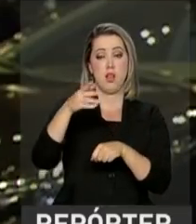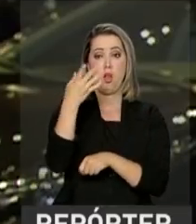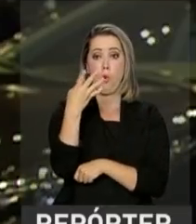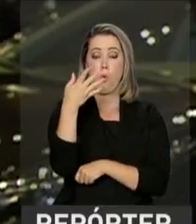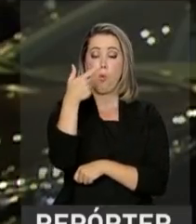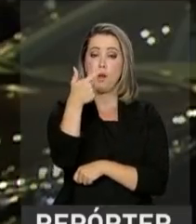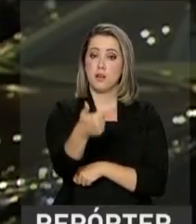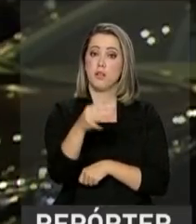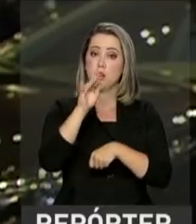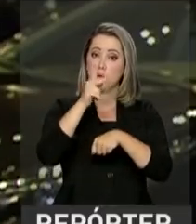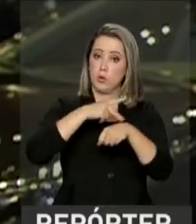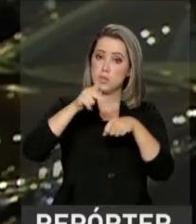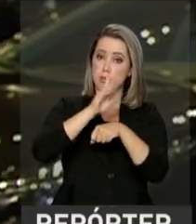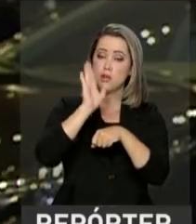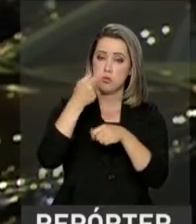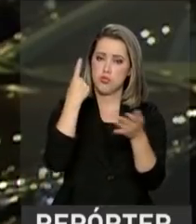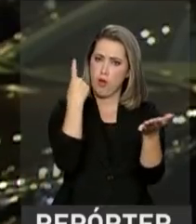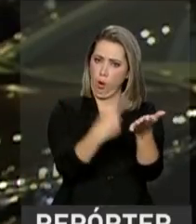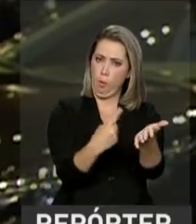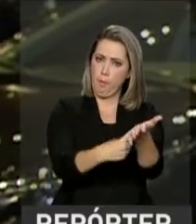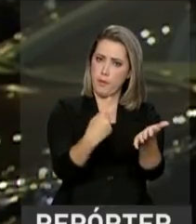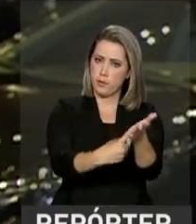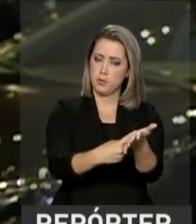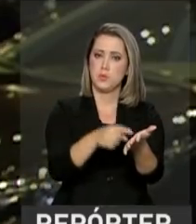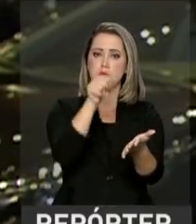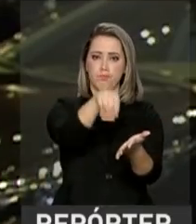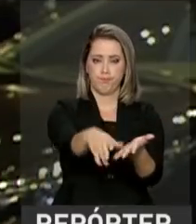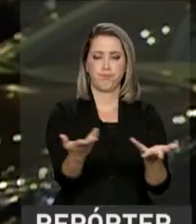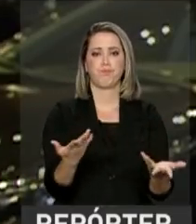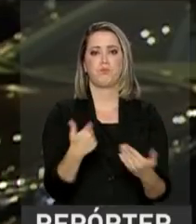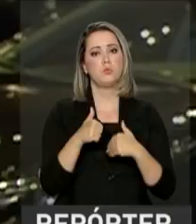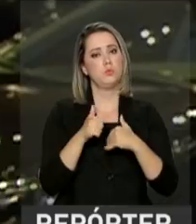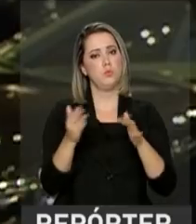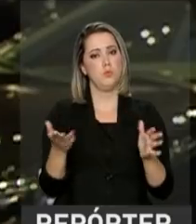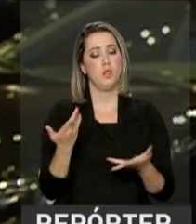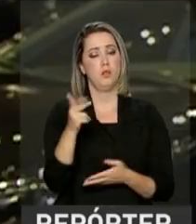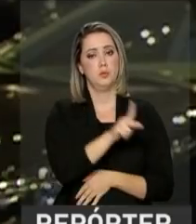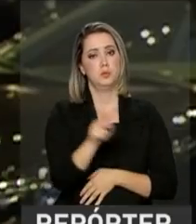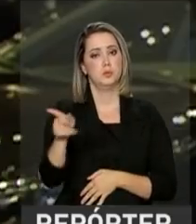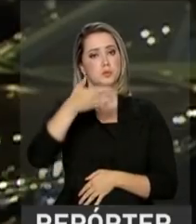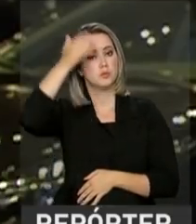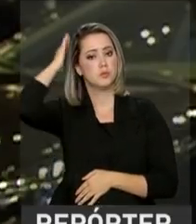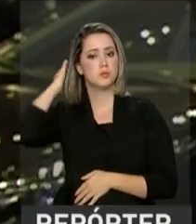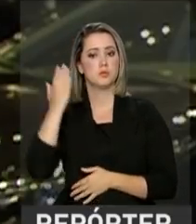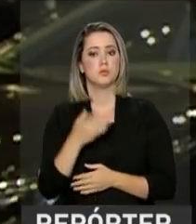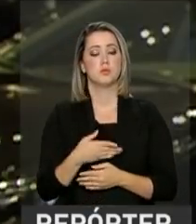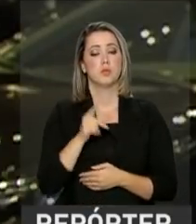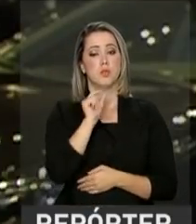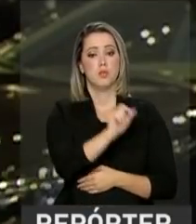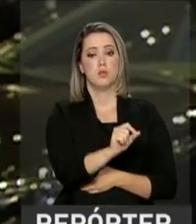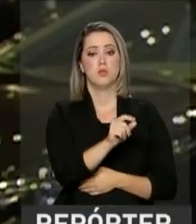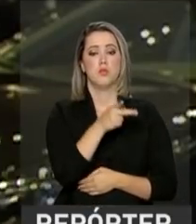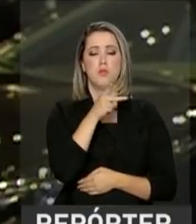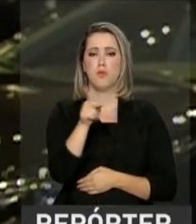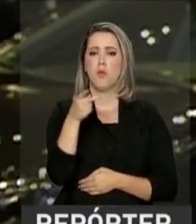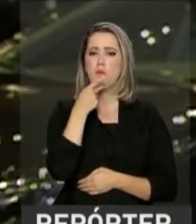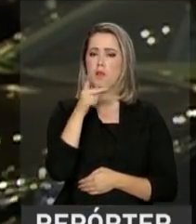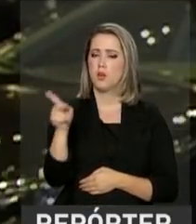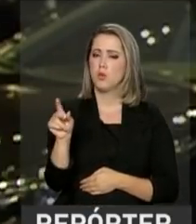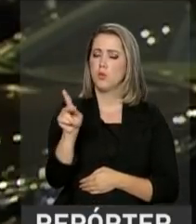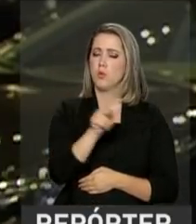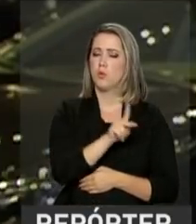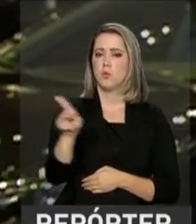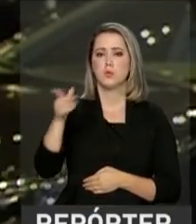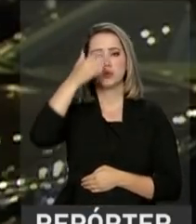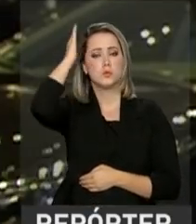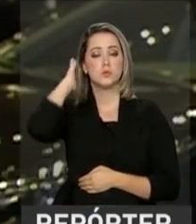já confirmaram a presença. A abertura do fórum será feita pelo presidente Michel Temer. Para ele, o Fórum de Investimento